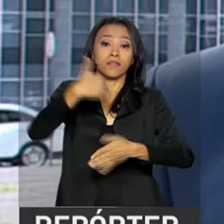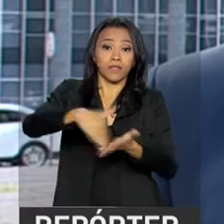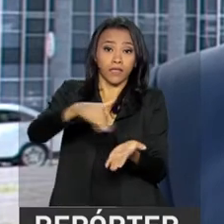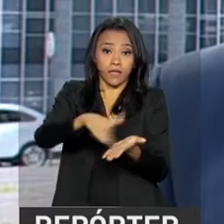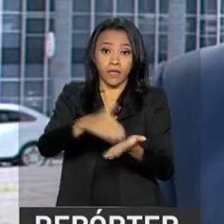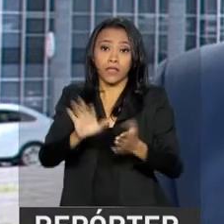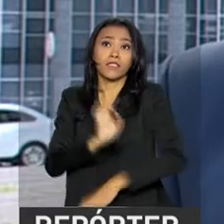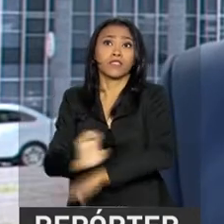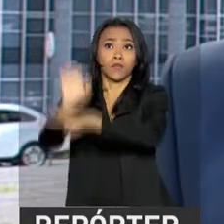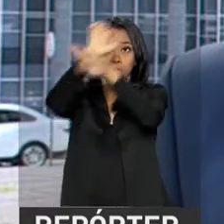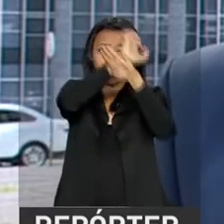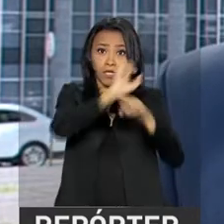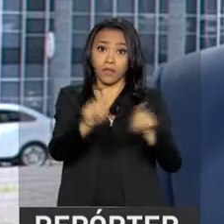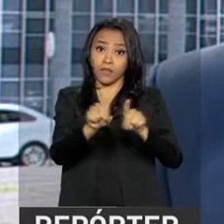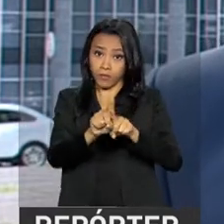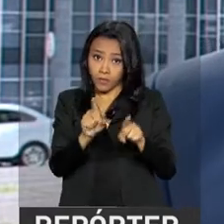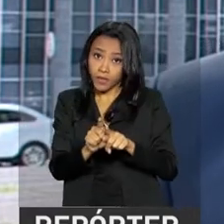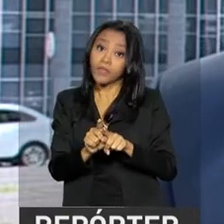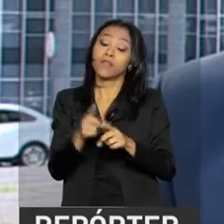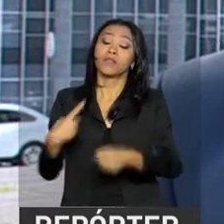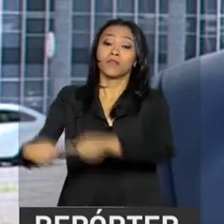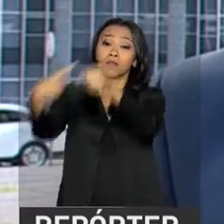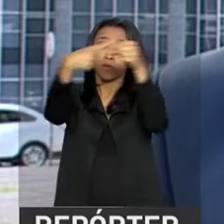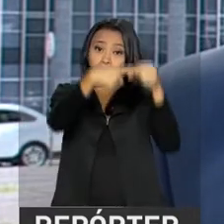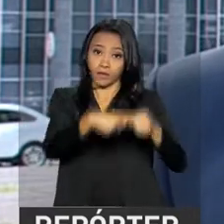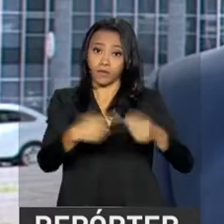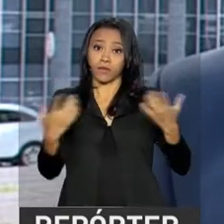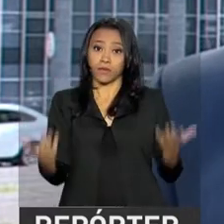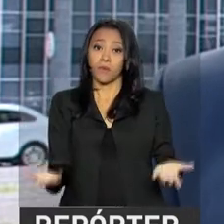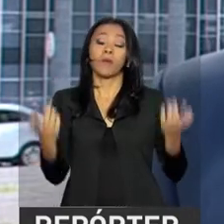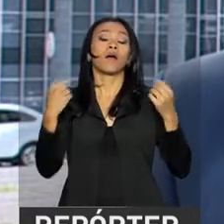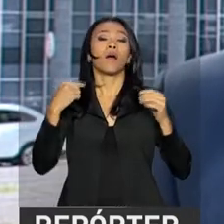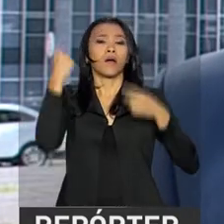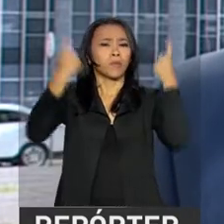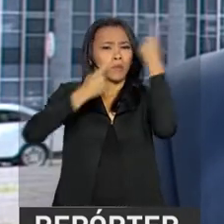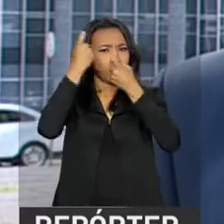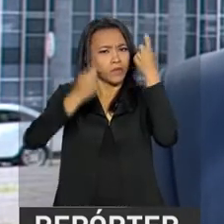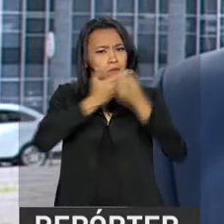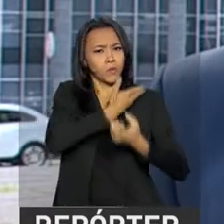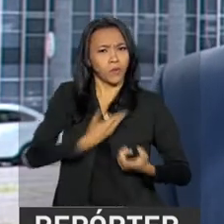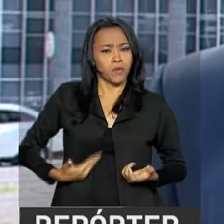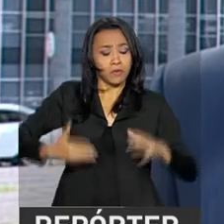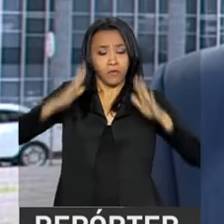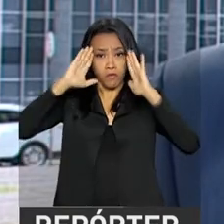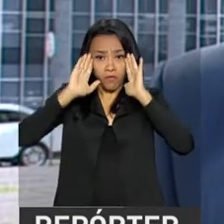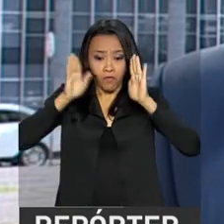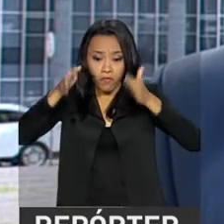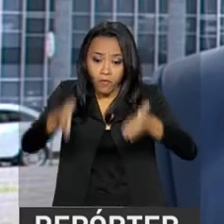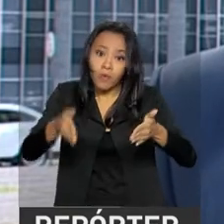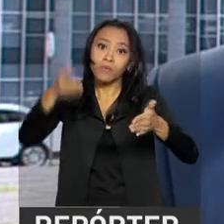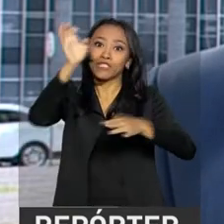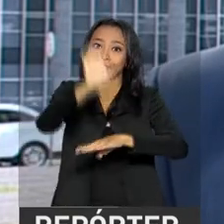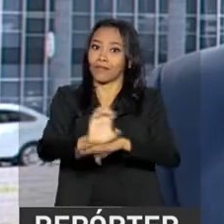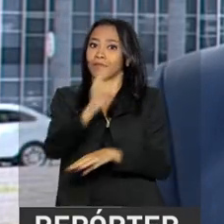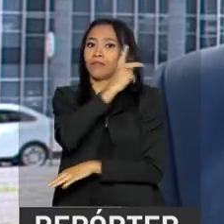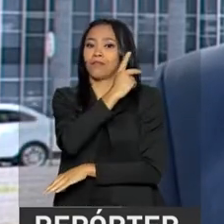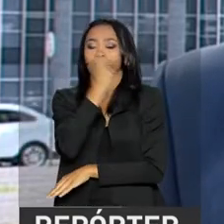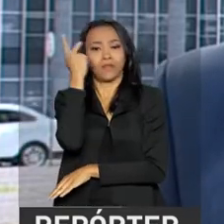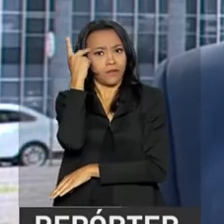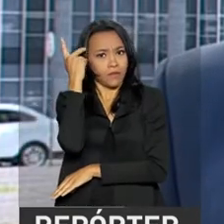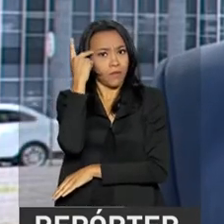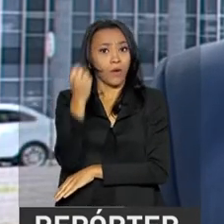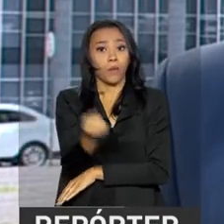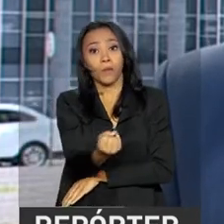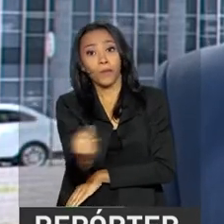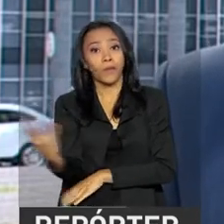e municipais de saúde a preocupação do governo está principalmente no estado de são paulo onde foram registrados